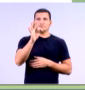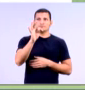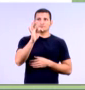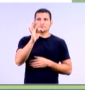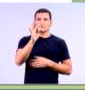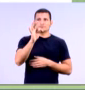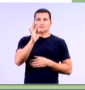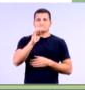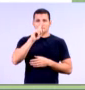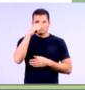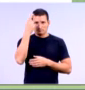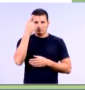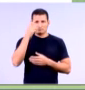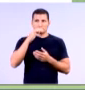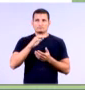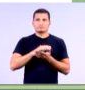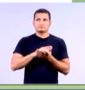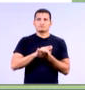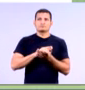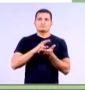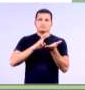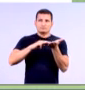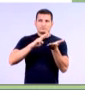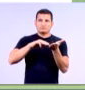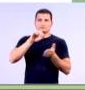foi criado um set.